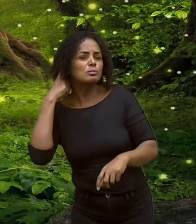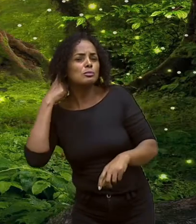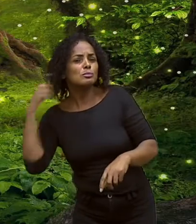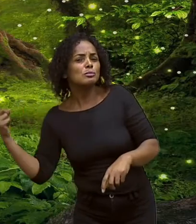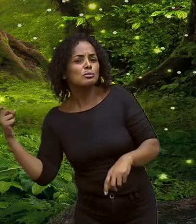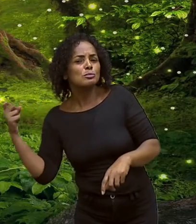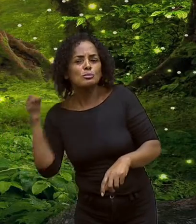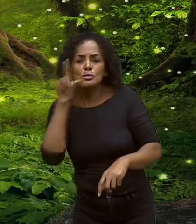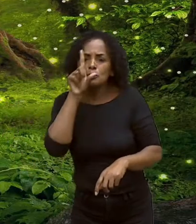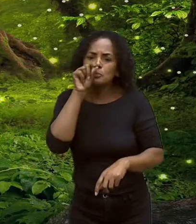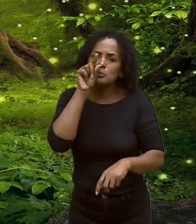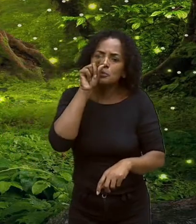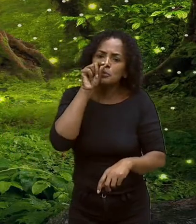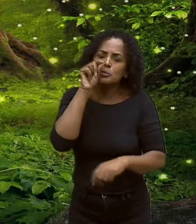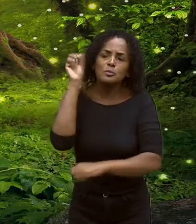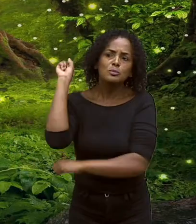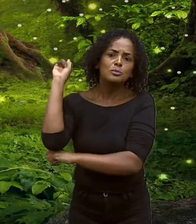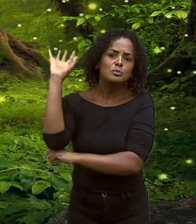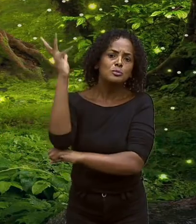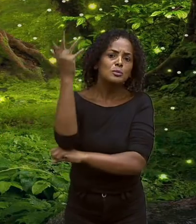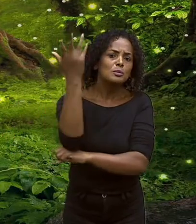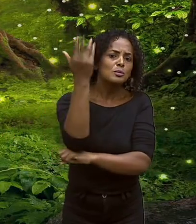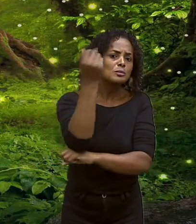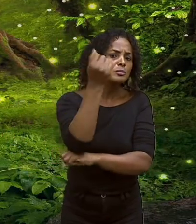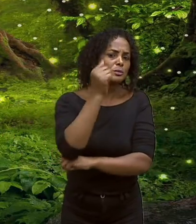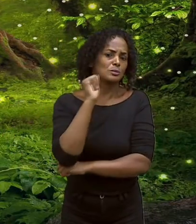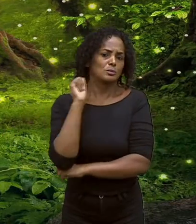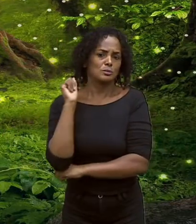piar nas árvores. Você escutou?